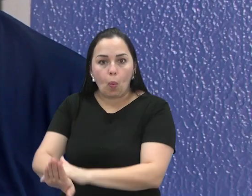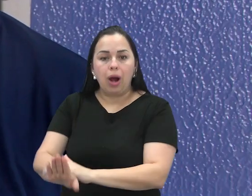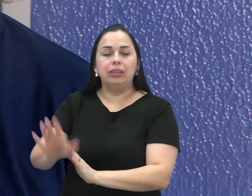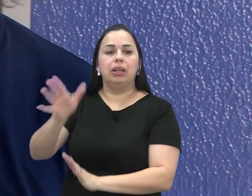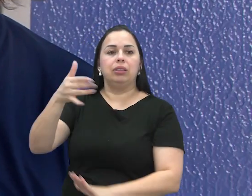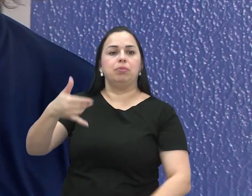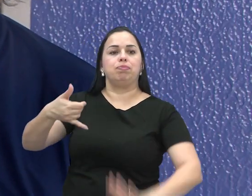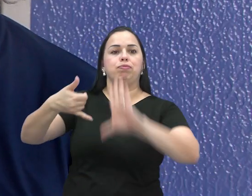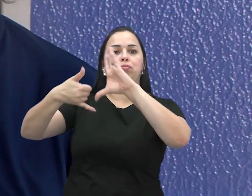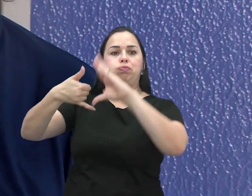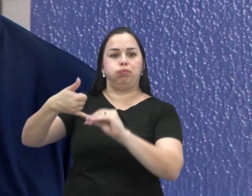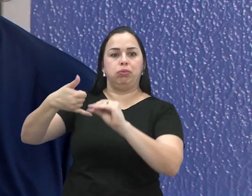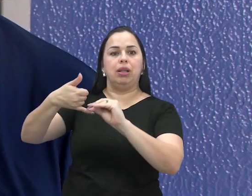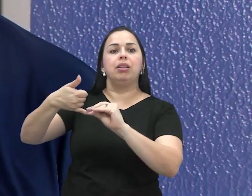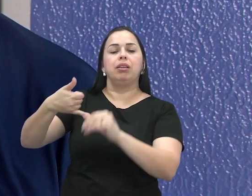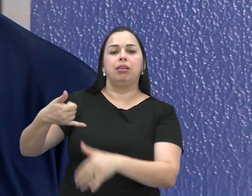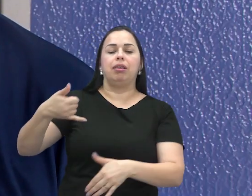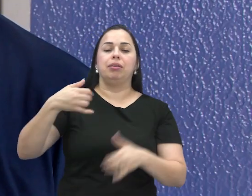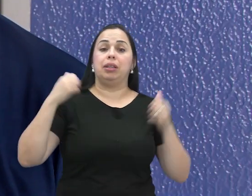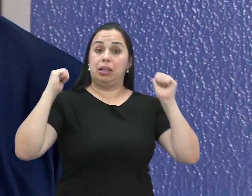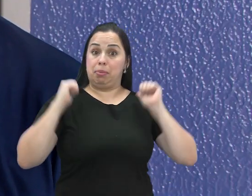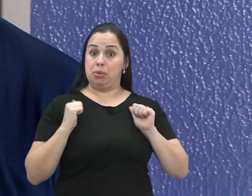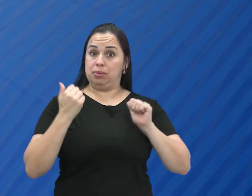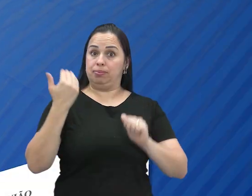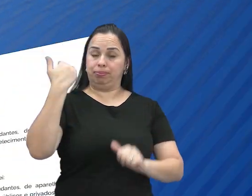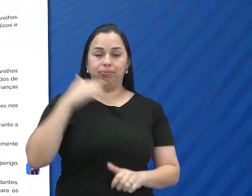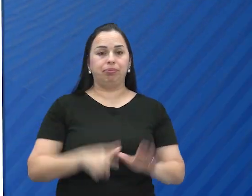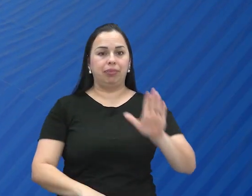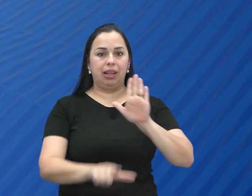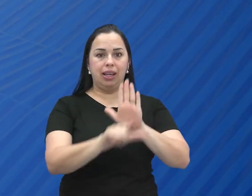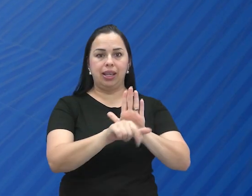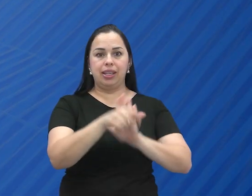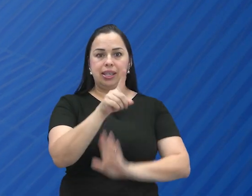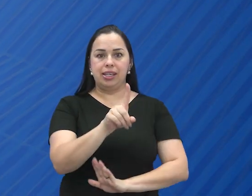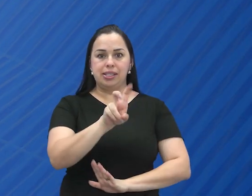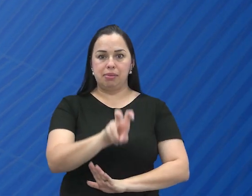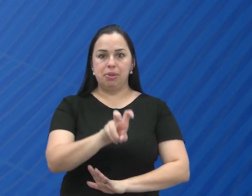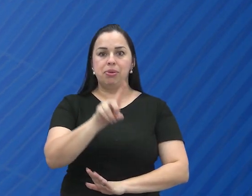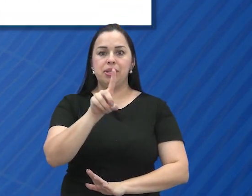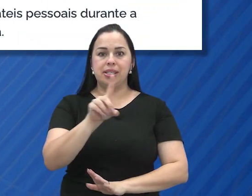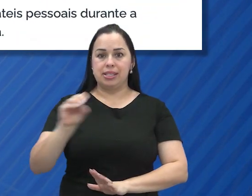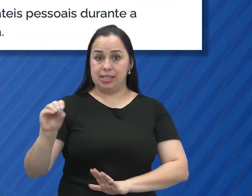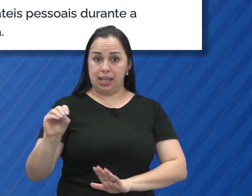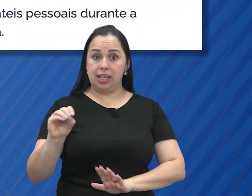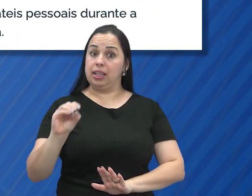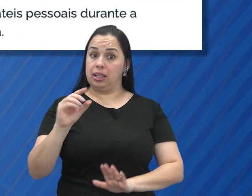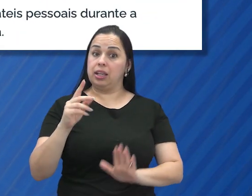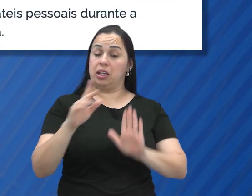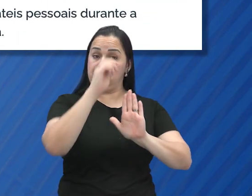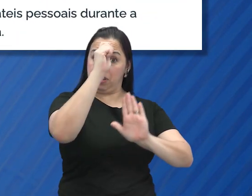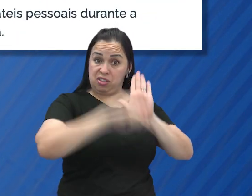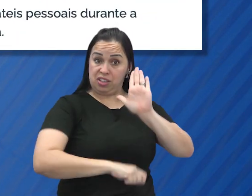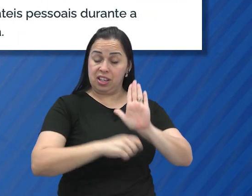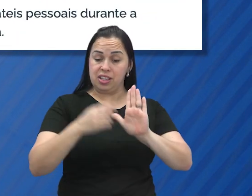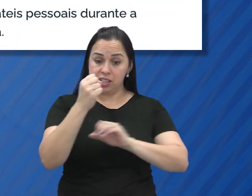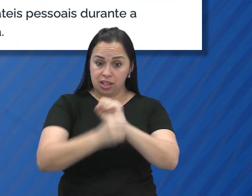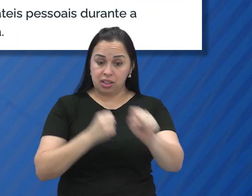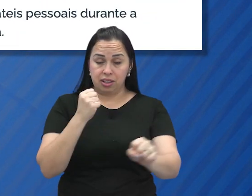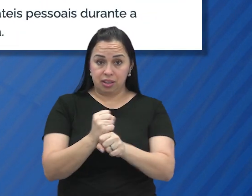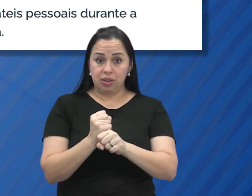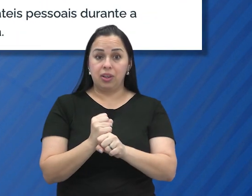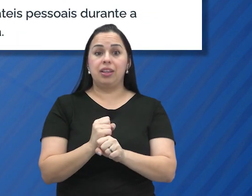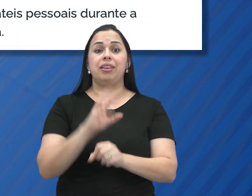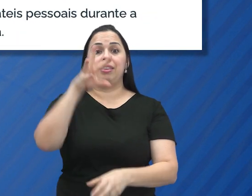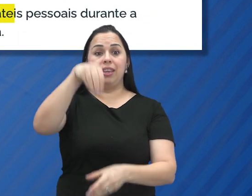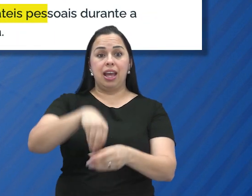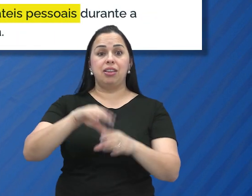trazer, que ele esteja desligado dentro das mochilas. A Lei 15.100, sancionada em janeiro deste ano,